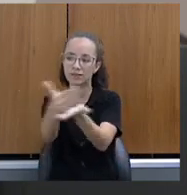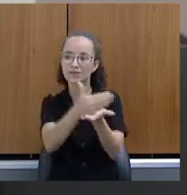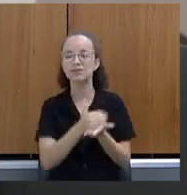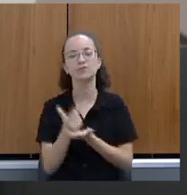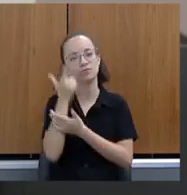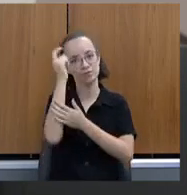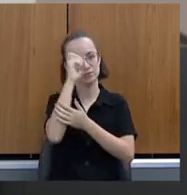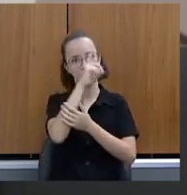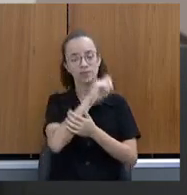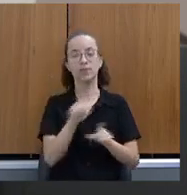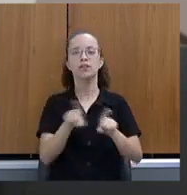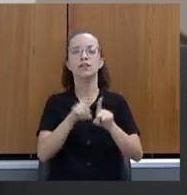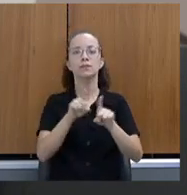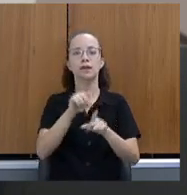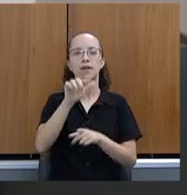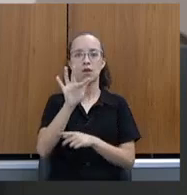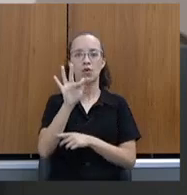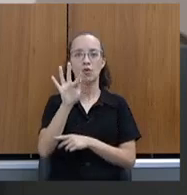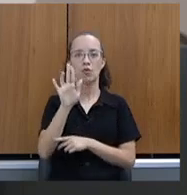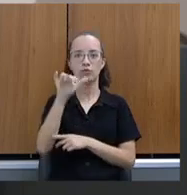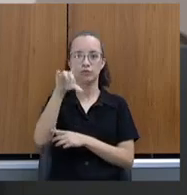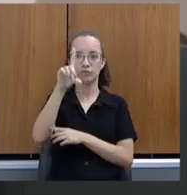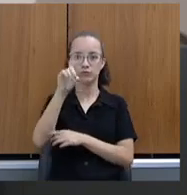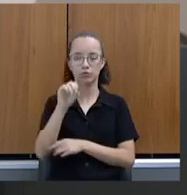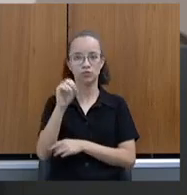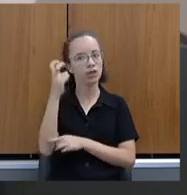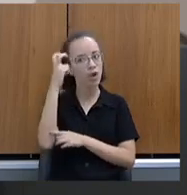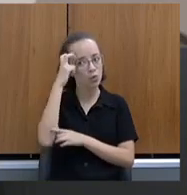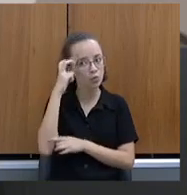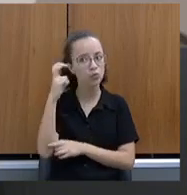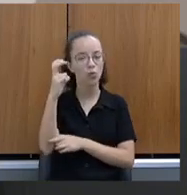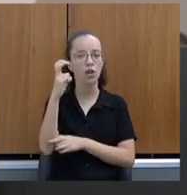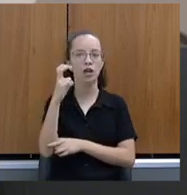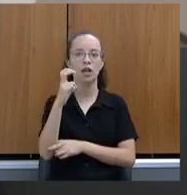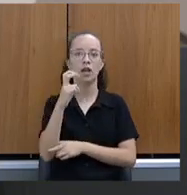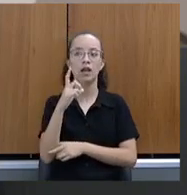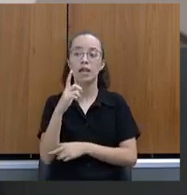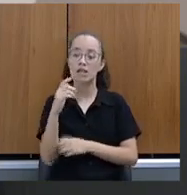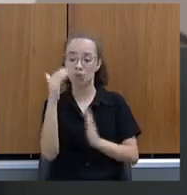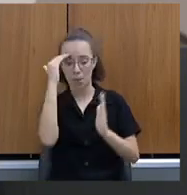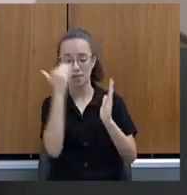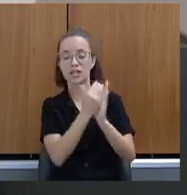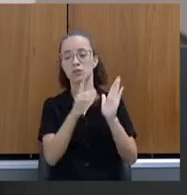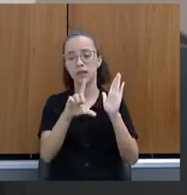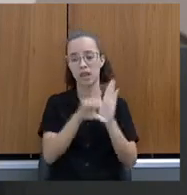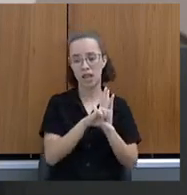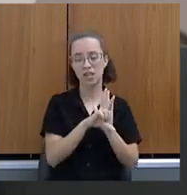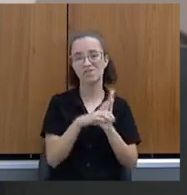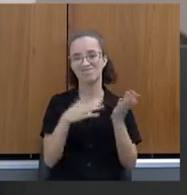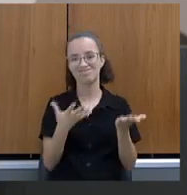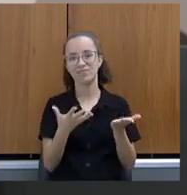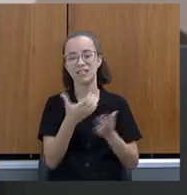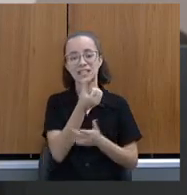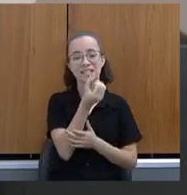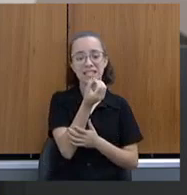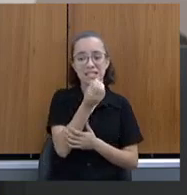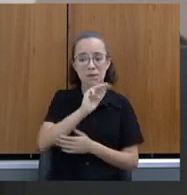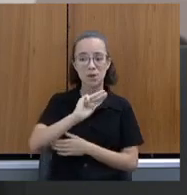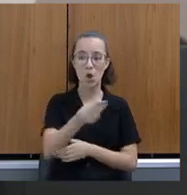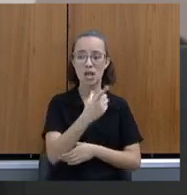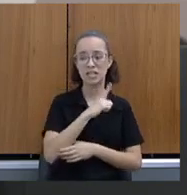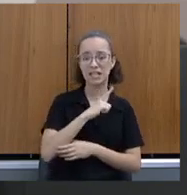é que o fundo estadual de cultura atende a uma lei de liberação de recursos que nós temos 60 milhões mas só podemos